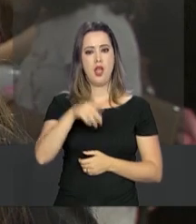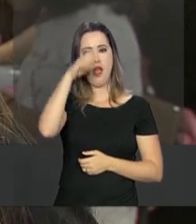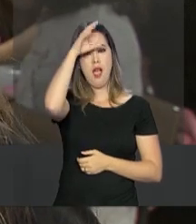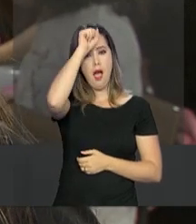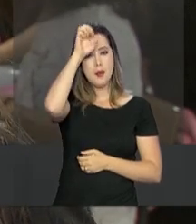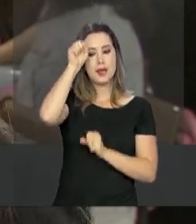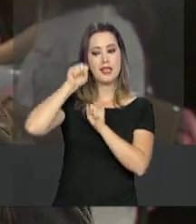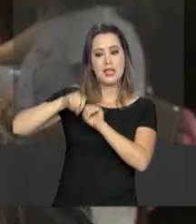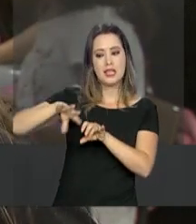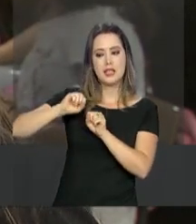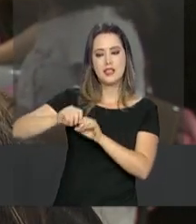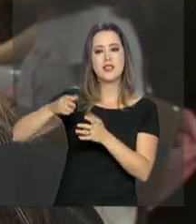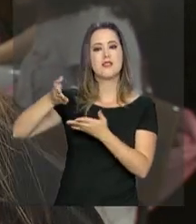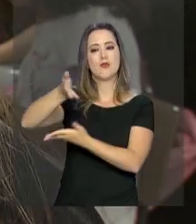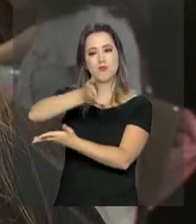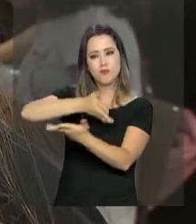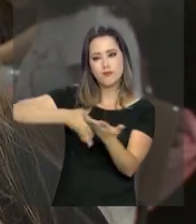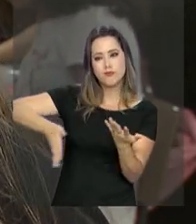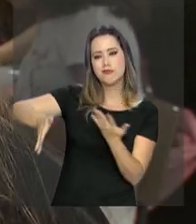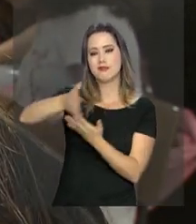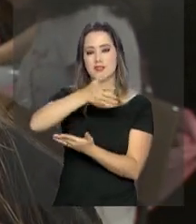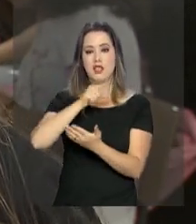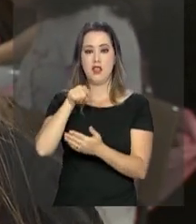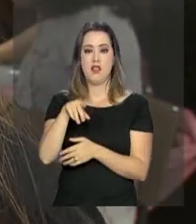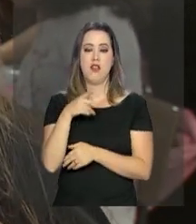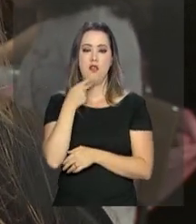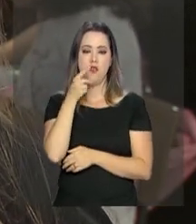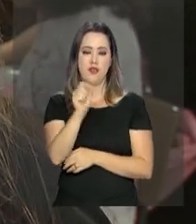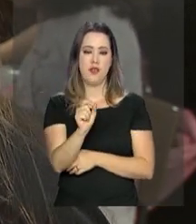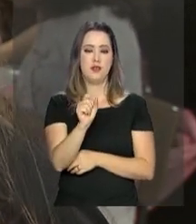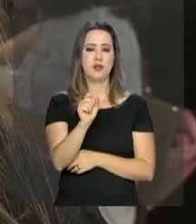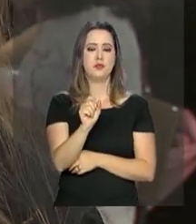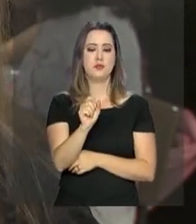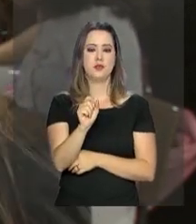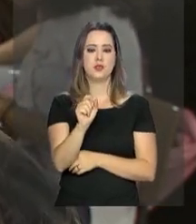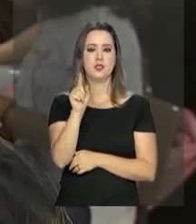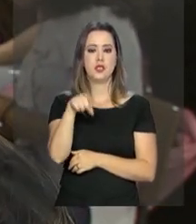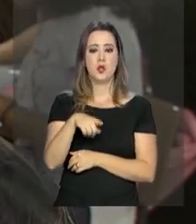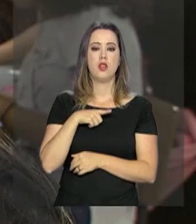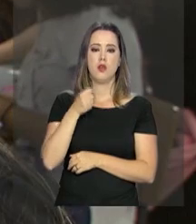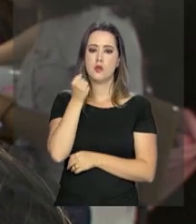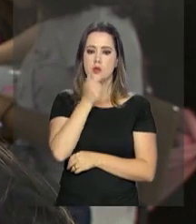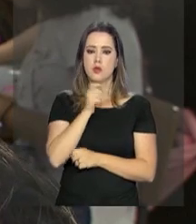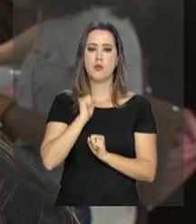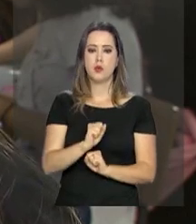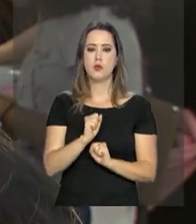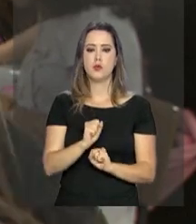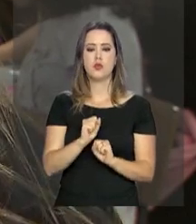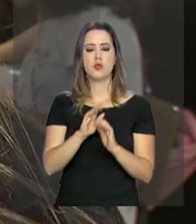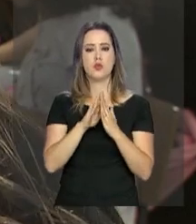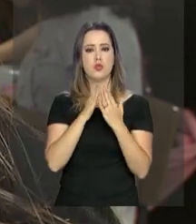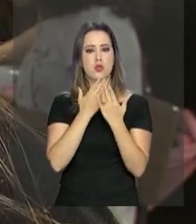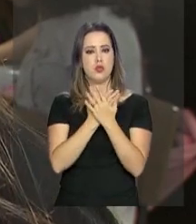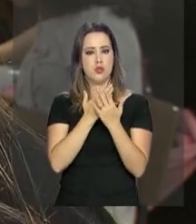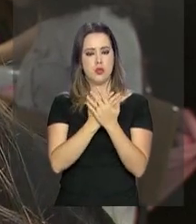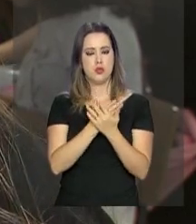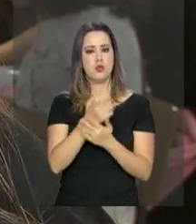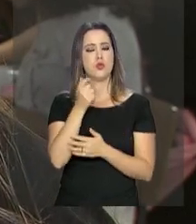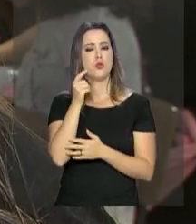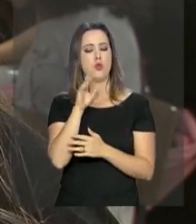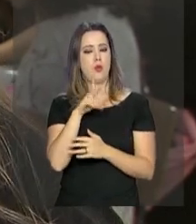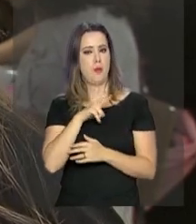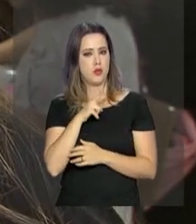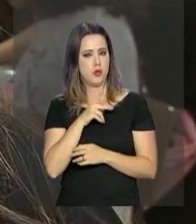é pra ser difundida então sim eu diria que é um pouco sortuda eu pude estudar em escola privada tive ótimos professores